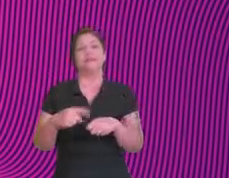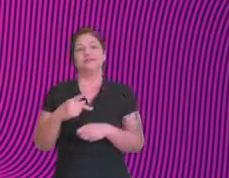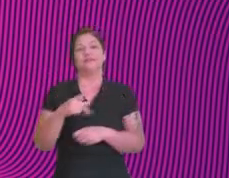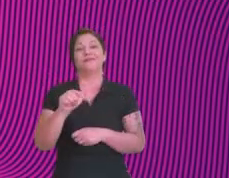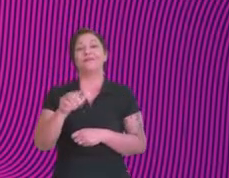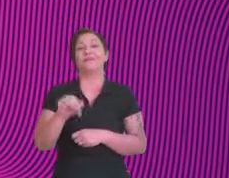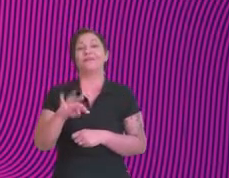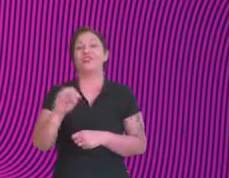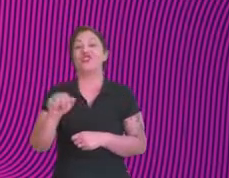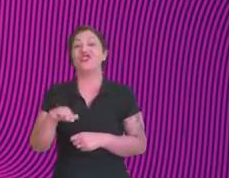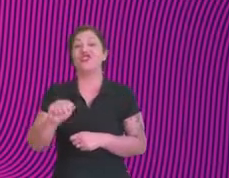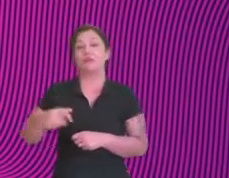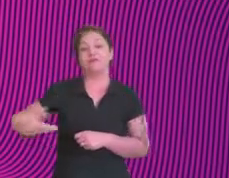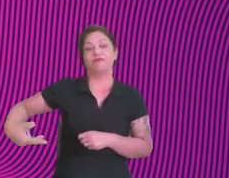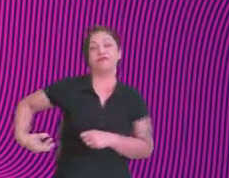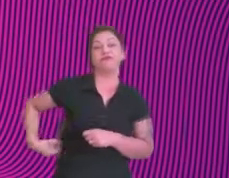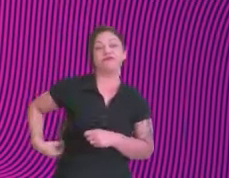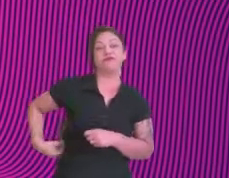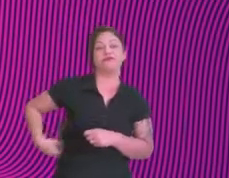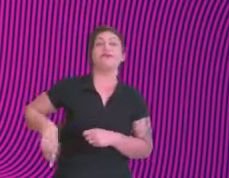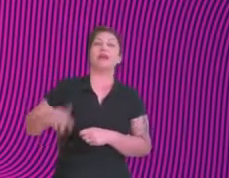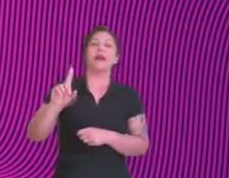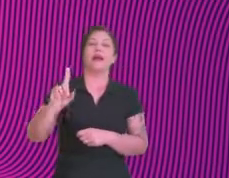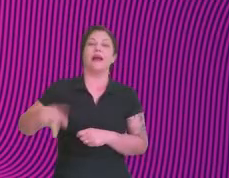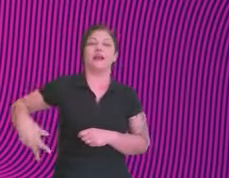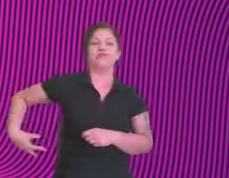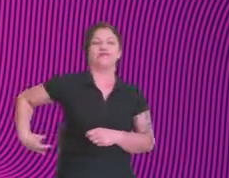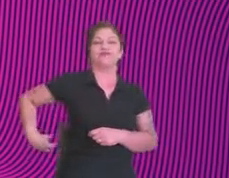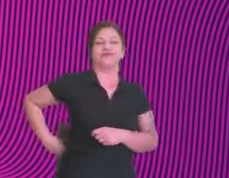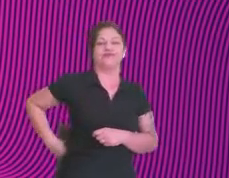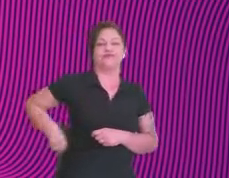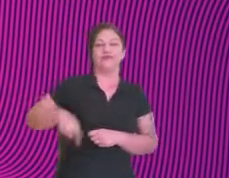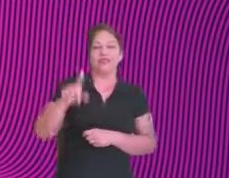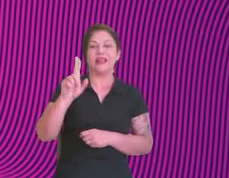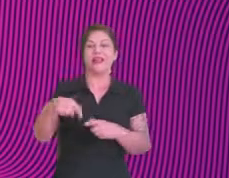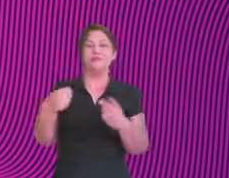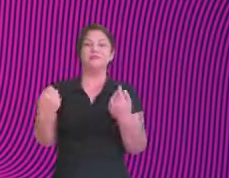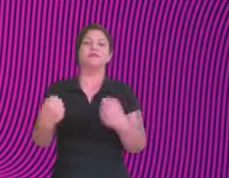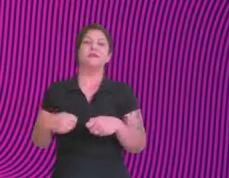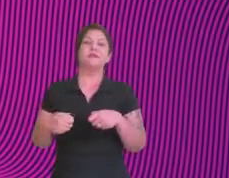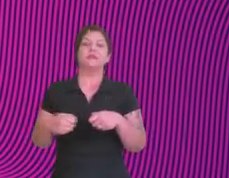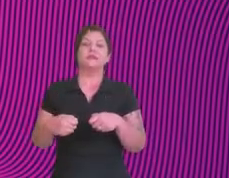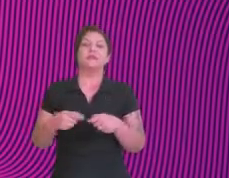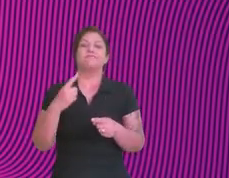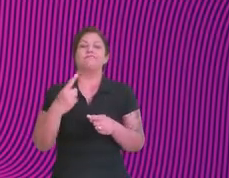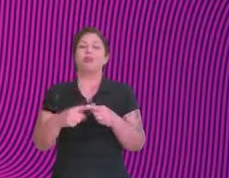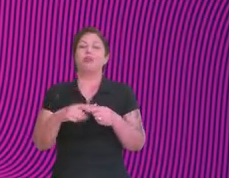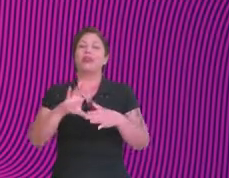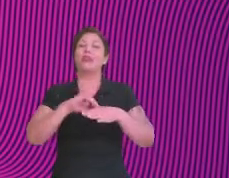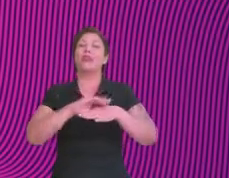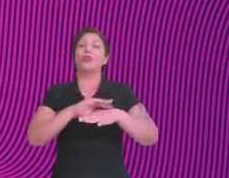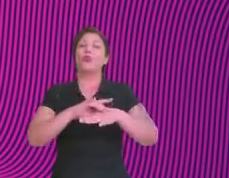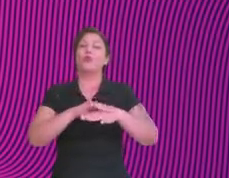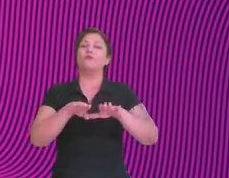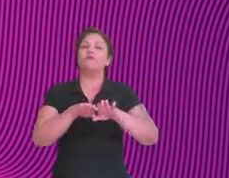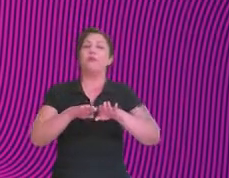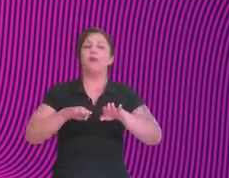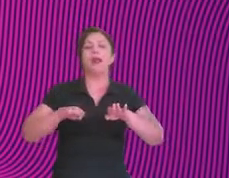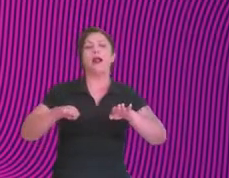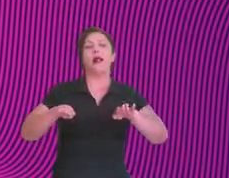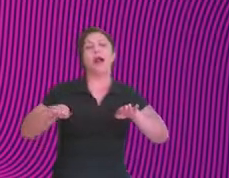neoadjuvância, carbotaxol 3 ciclos, reavalia, diminuição de doença ou doença estável. Você pode, então, seguir com quimioterapia até 6 ciclos